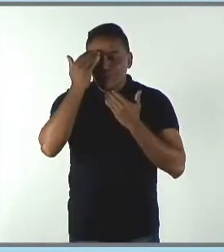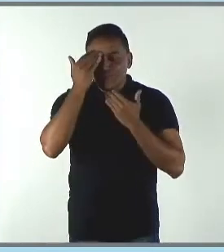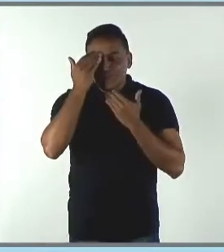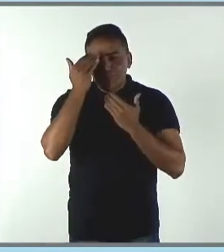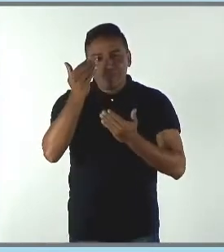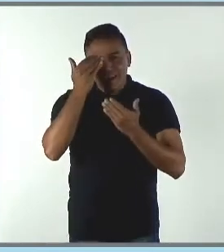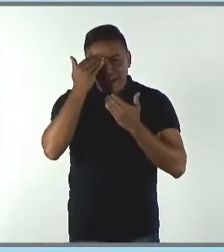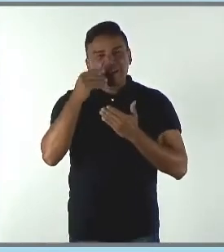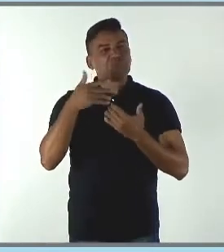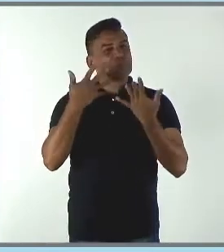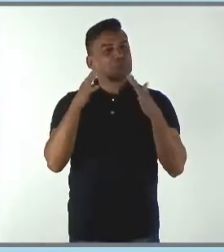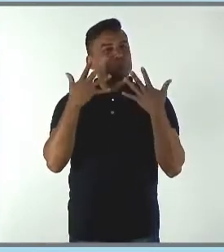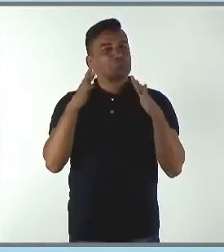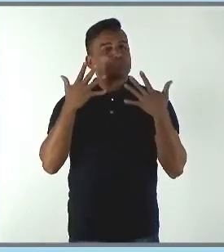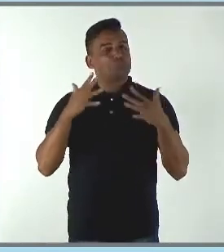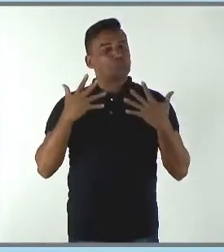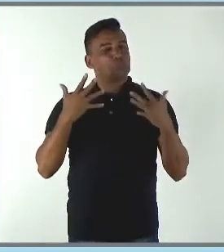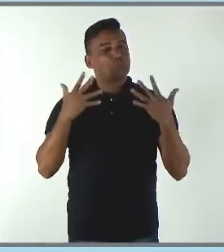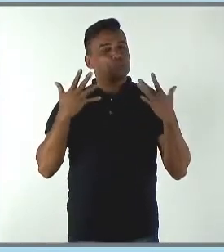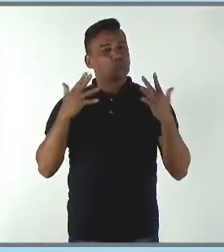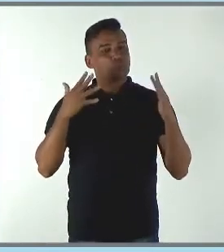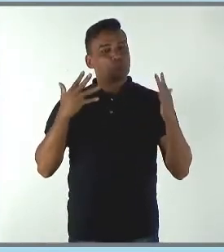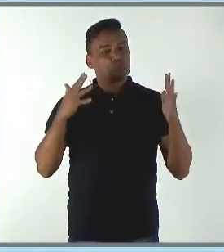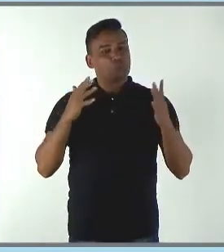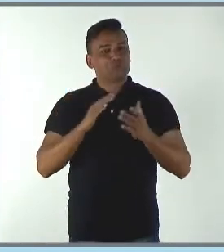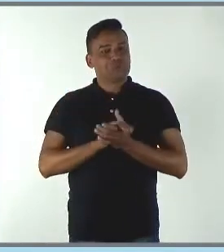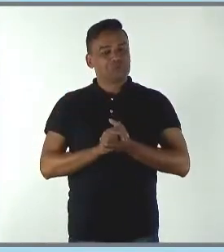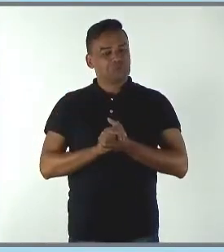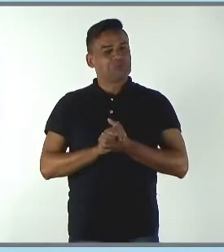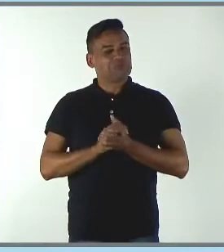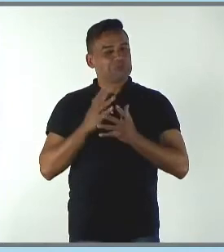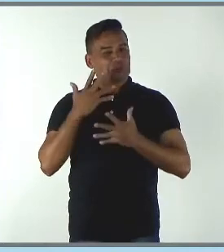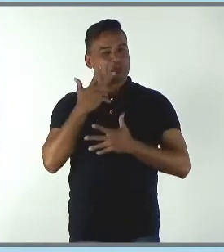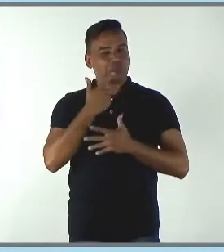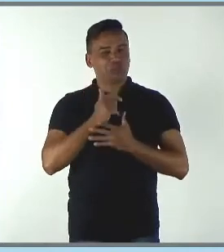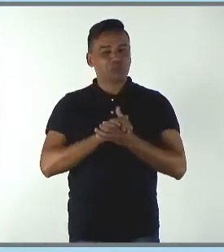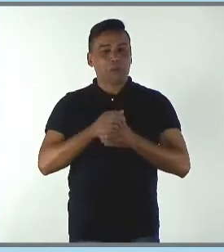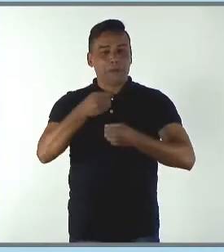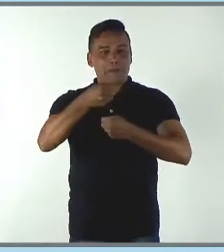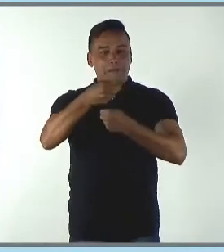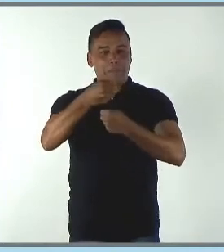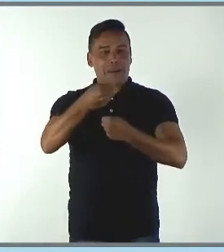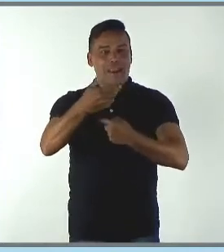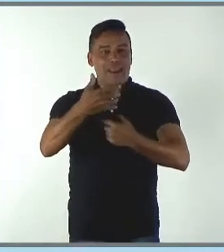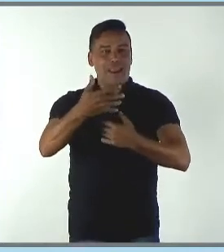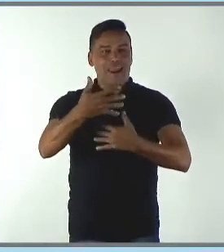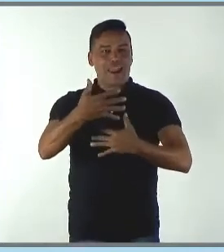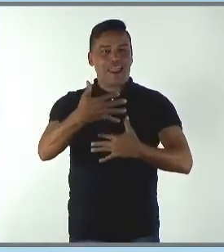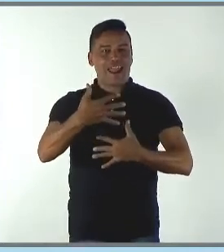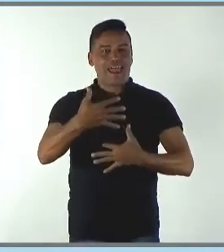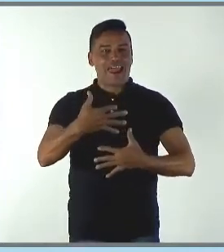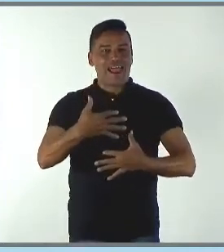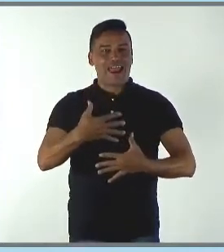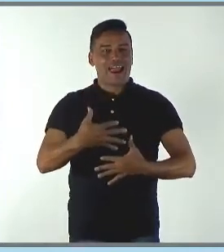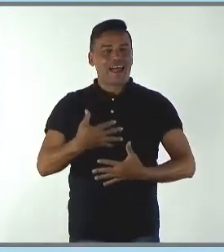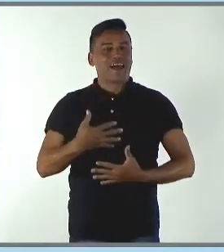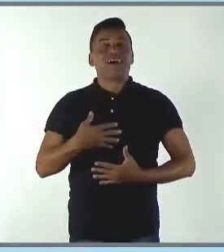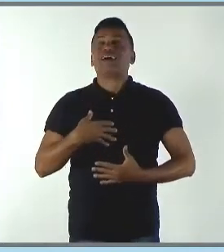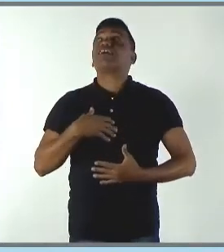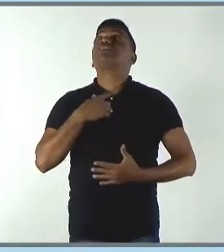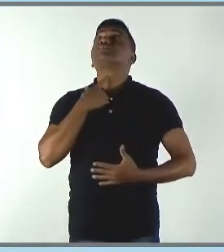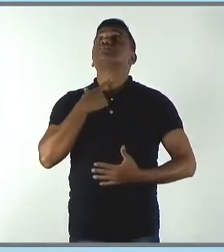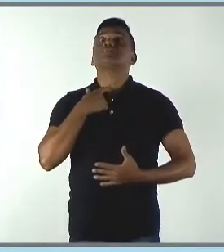Coisa linda. O chat aqui, Agradeci- todo mundo louco e apaixonado. Todo mundo Os elogiando agradecimentos são muito.